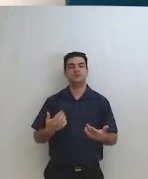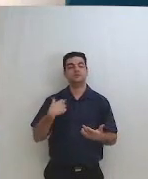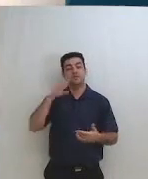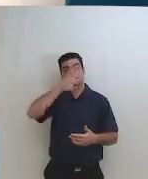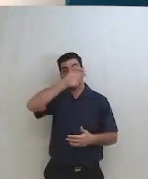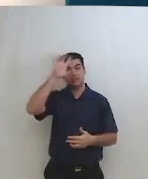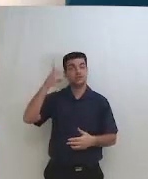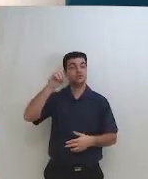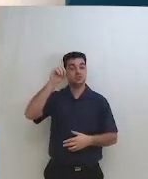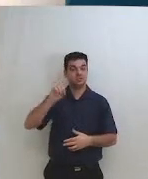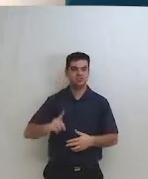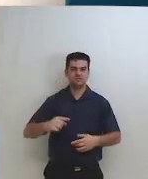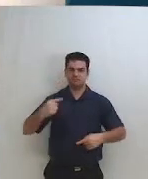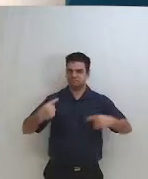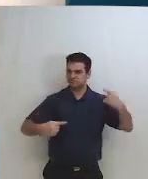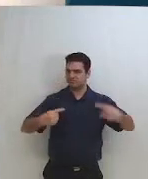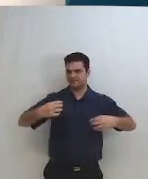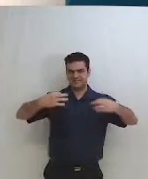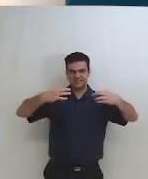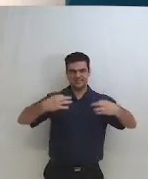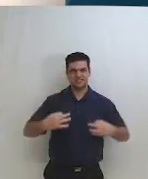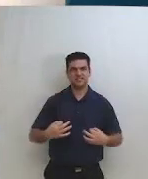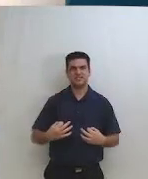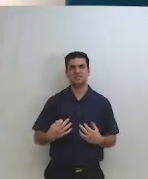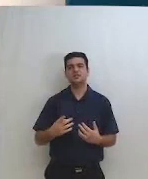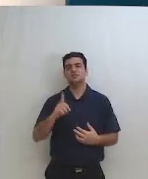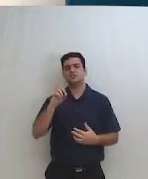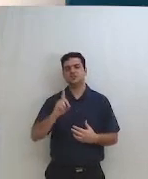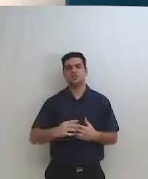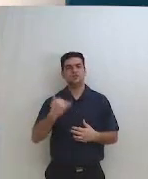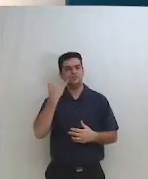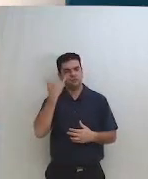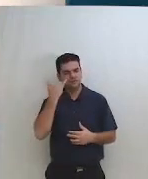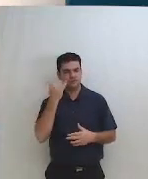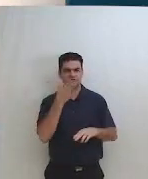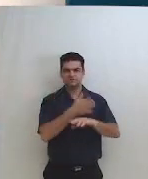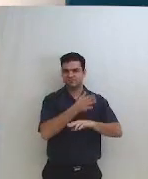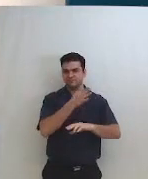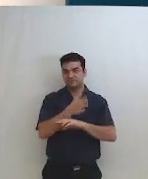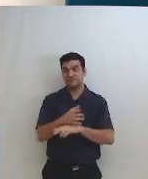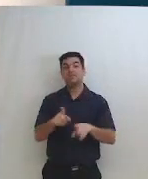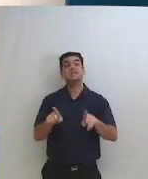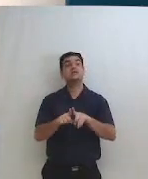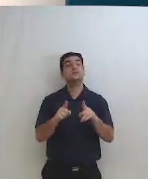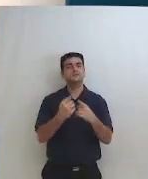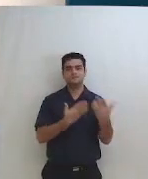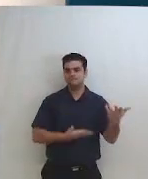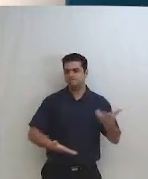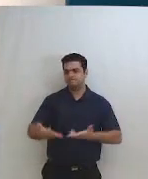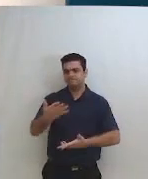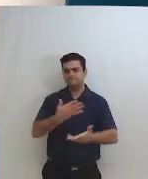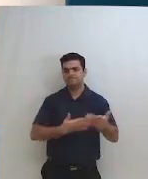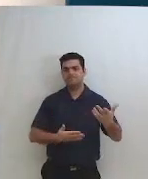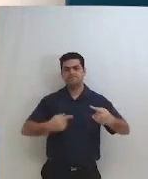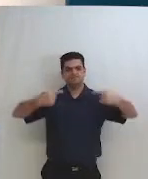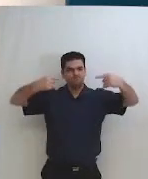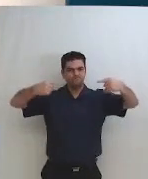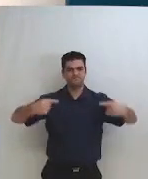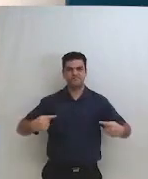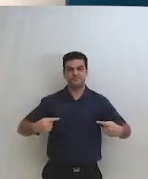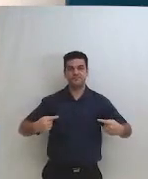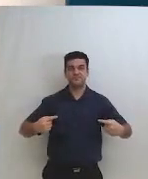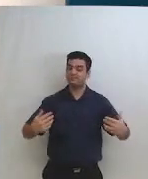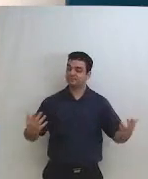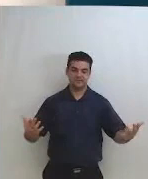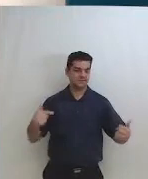contraditório, o direito à informação, a paridade de armas. Isso foi quebrado no presente